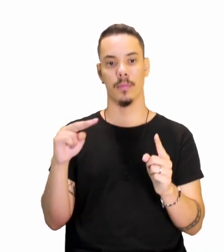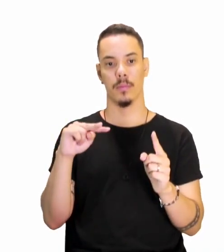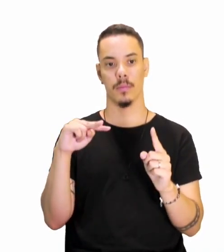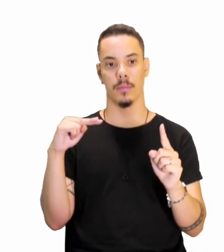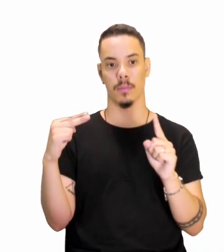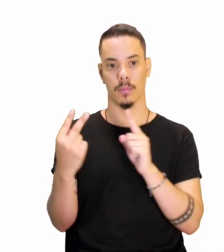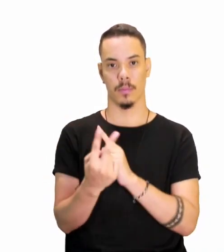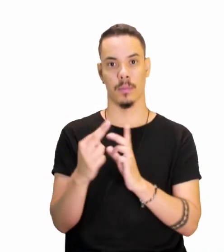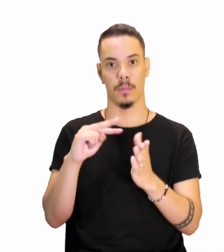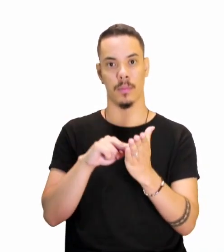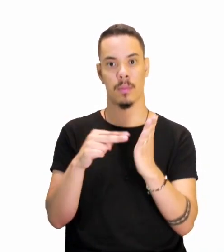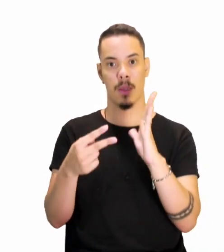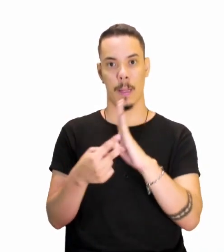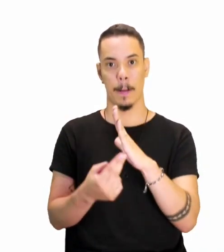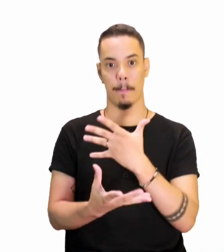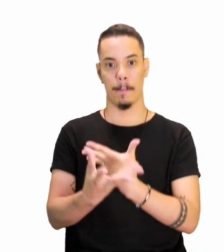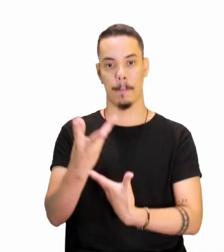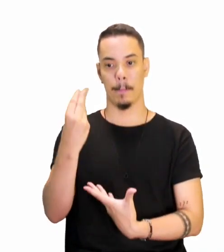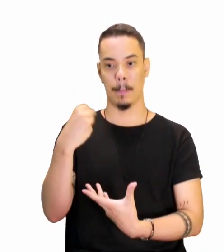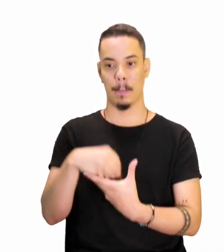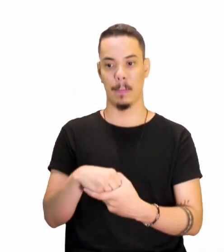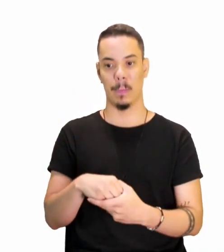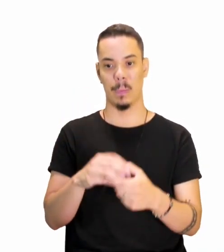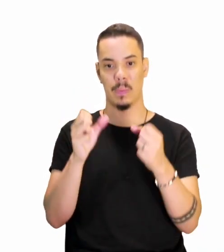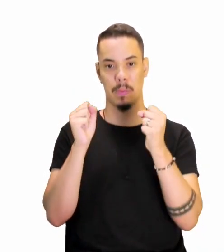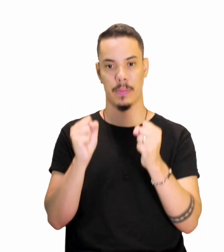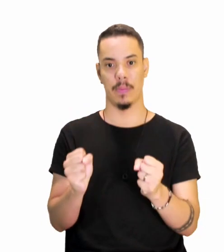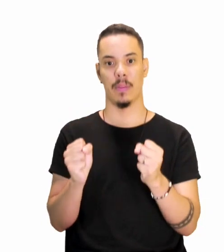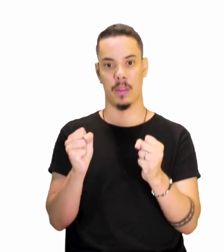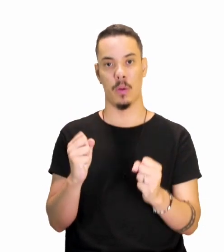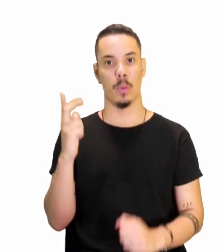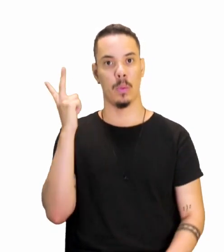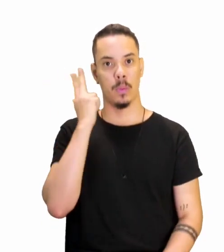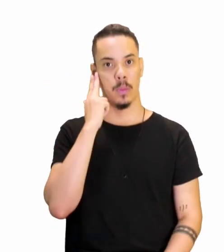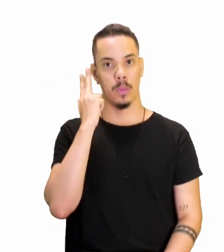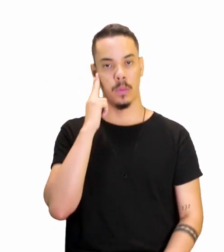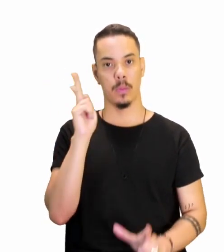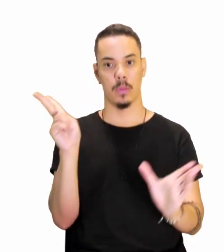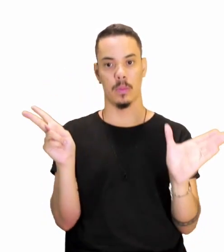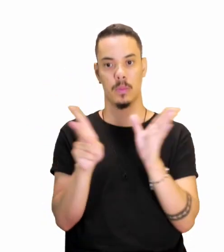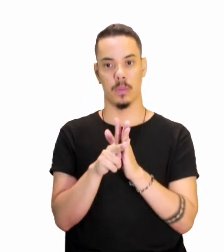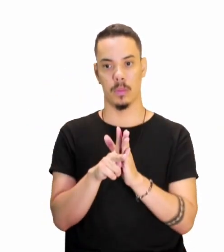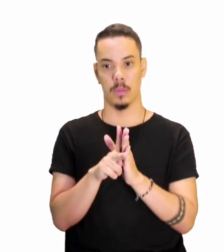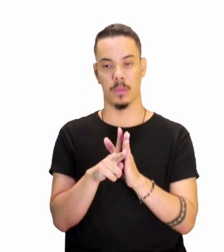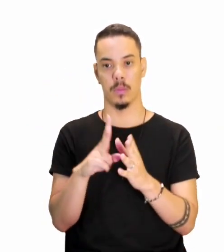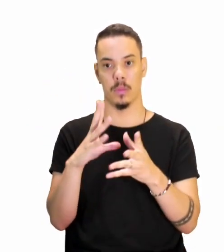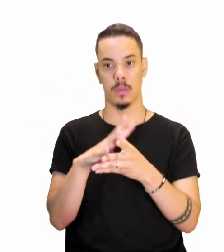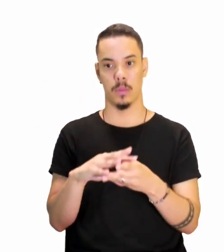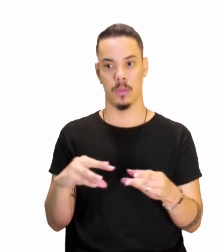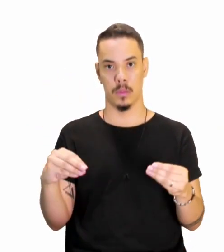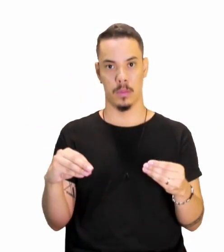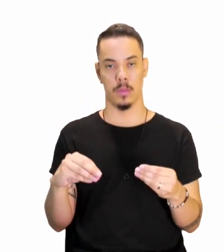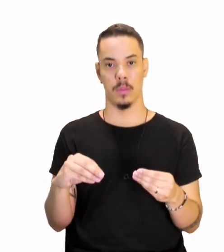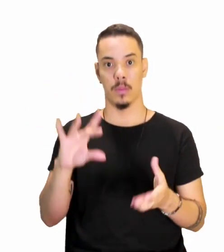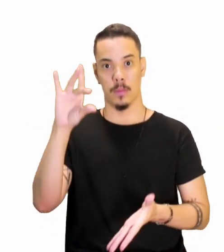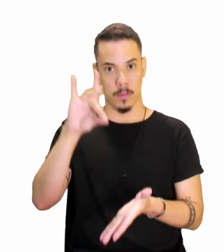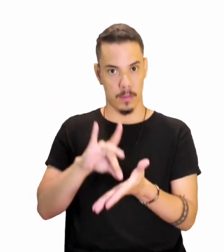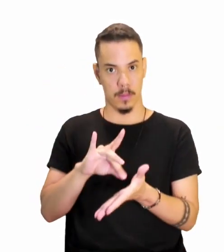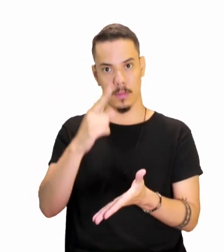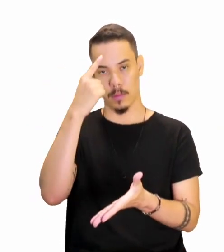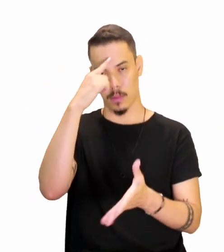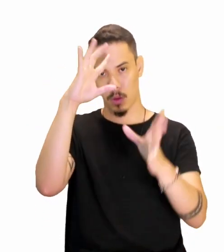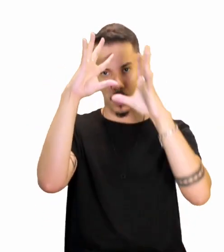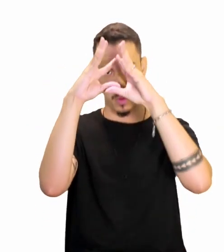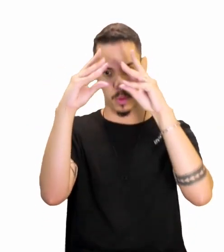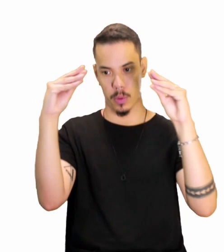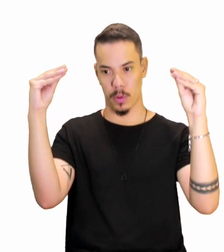da significação, ó, pode ser comum, próprio, concreto e